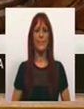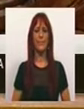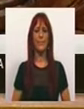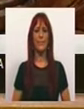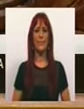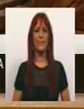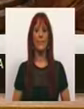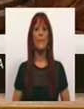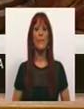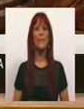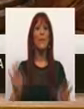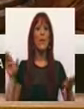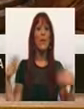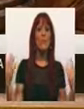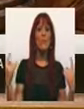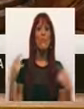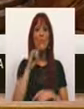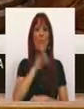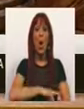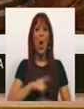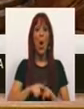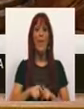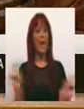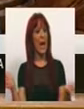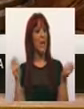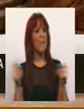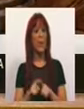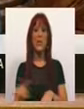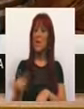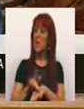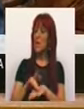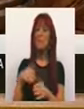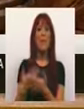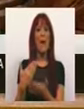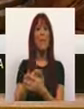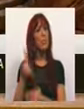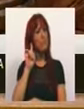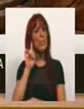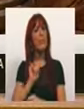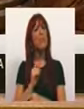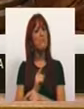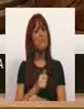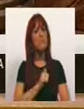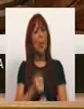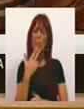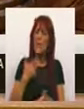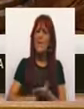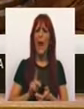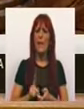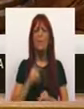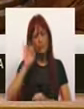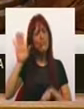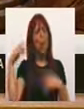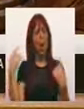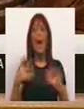o dia é ter sido uma campanha de sensibilização meritório justificável é verdade podia